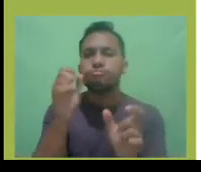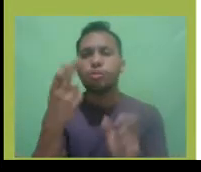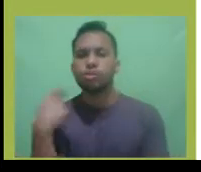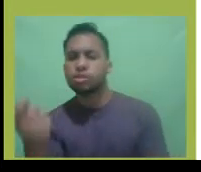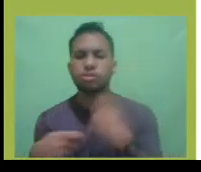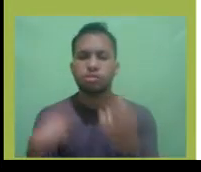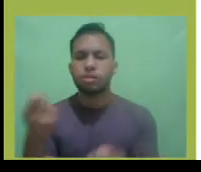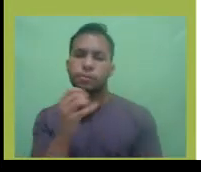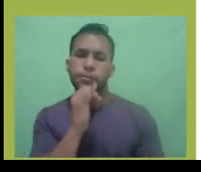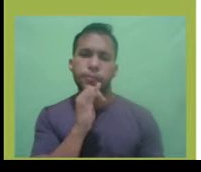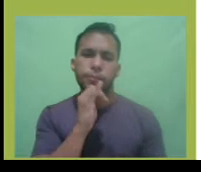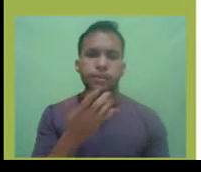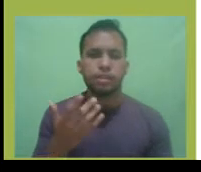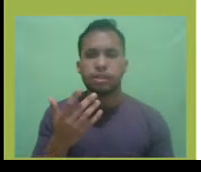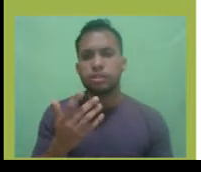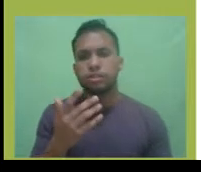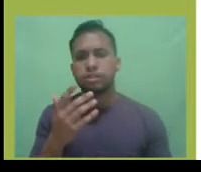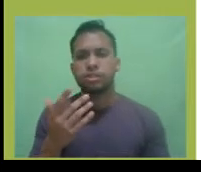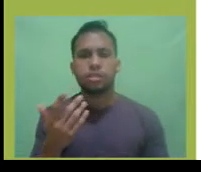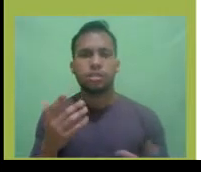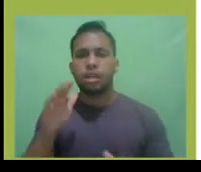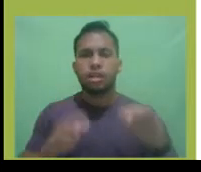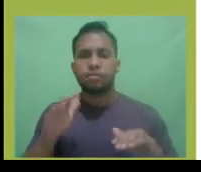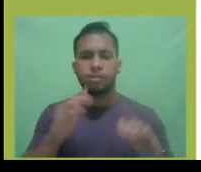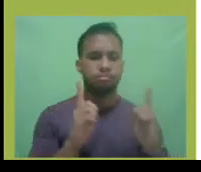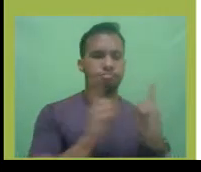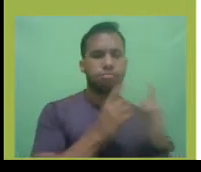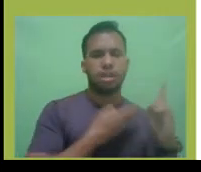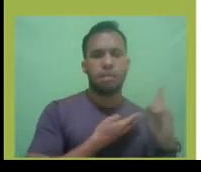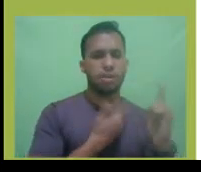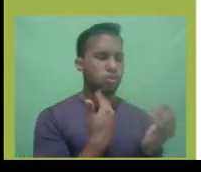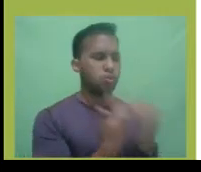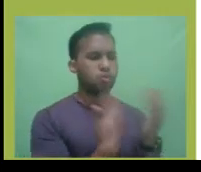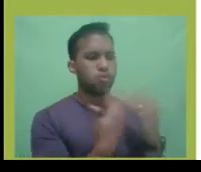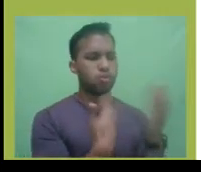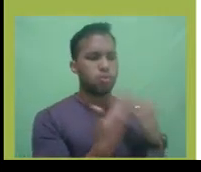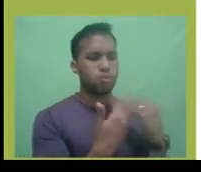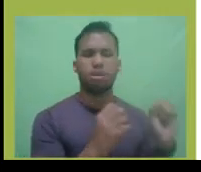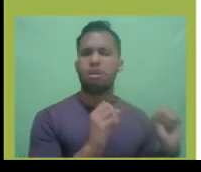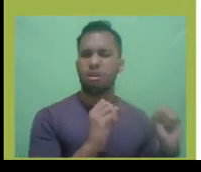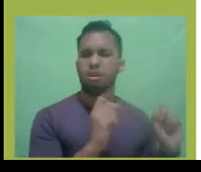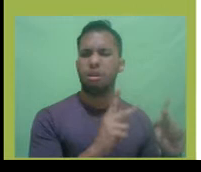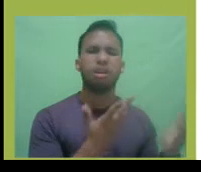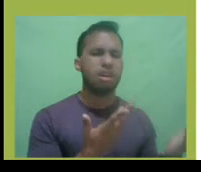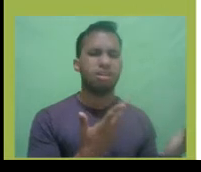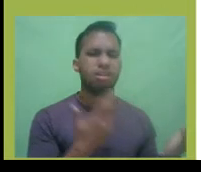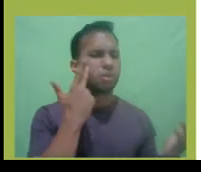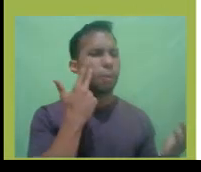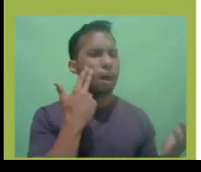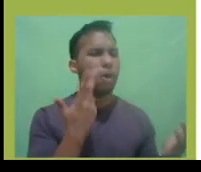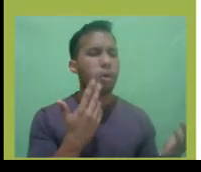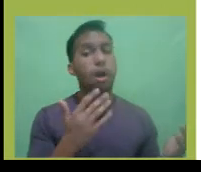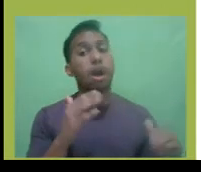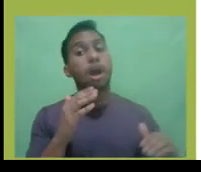língua falada, que a gente conversa com um colega, com as pessoas mais chegadas, com o ente querido da família. Outra coisa é a linguagem que a gente